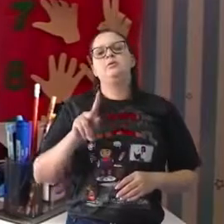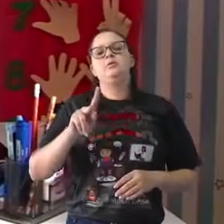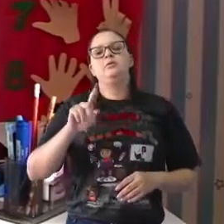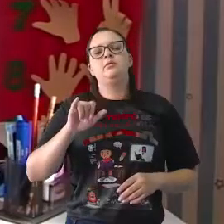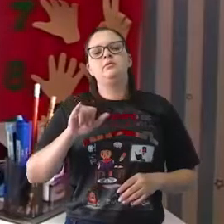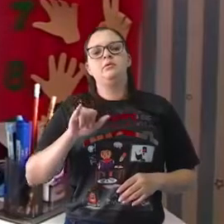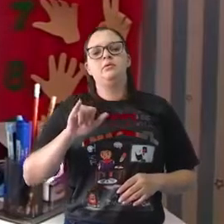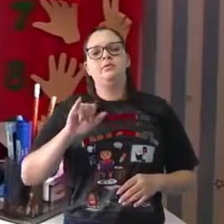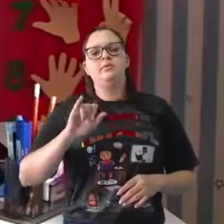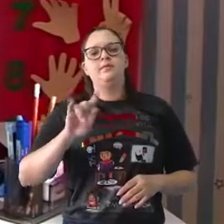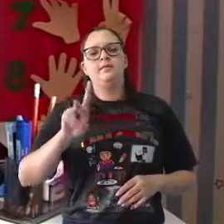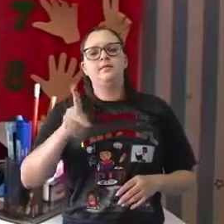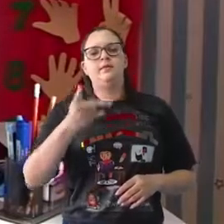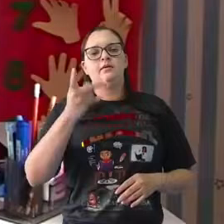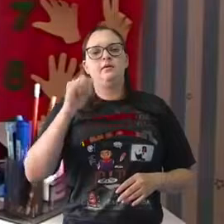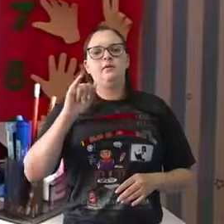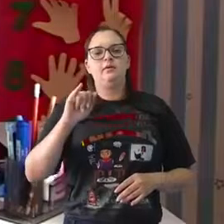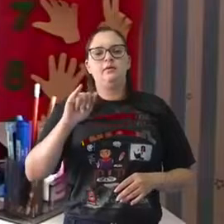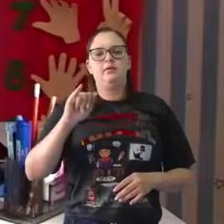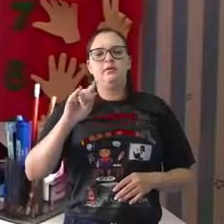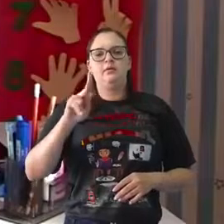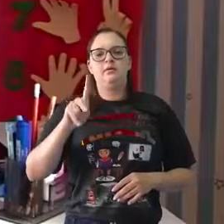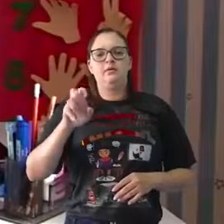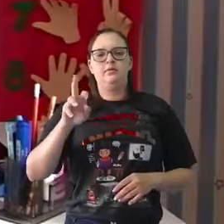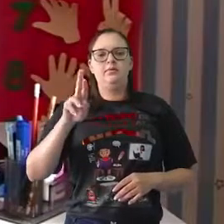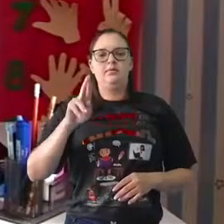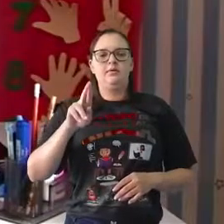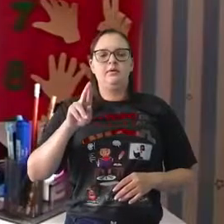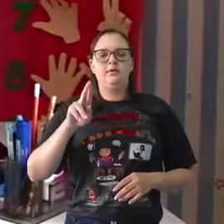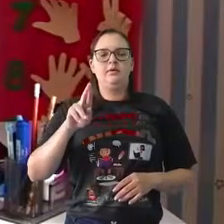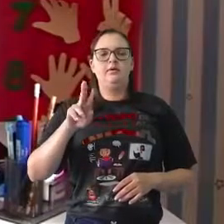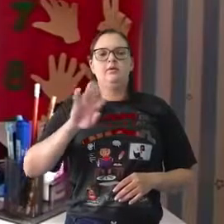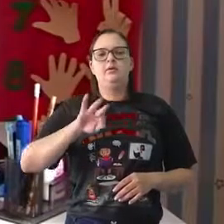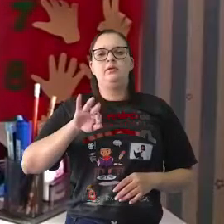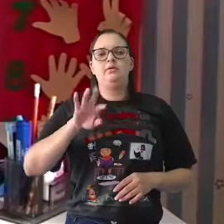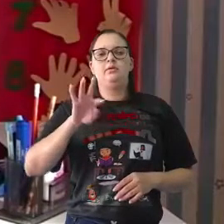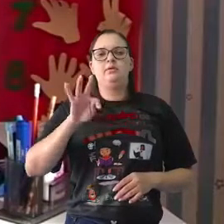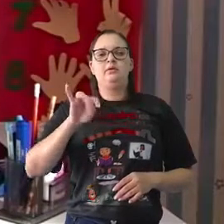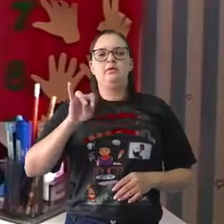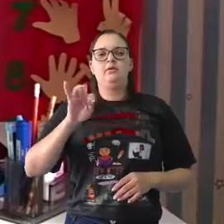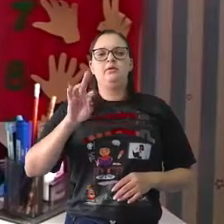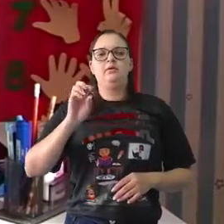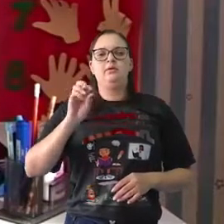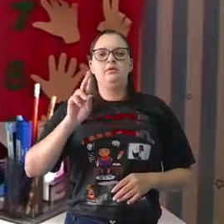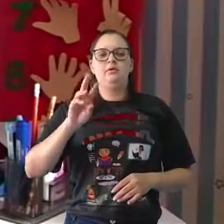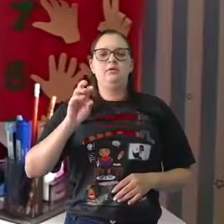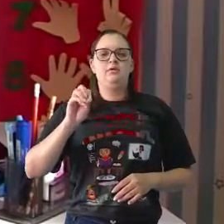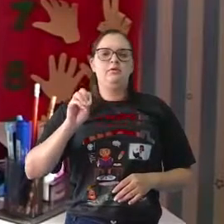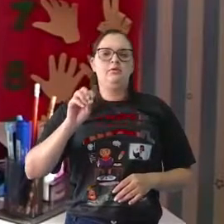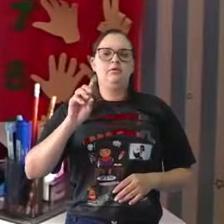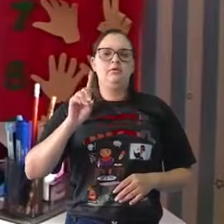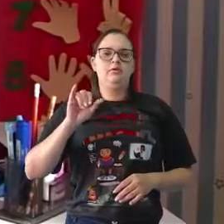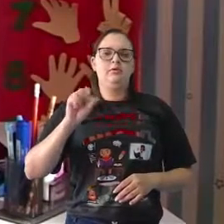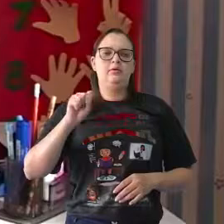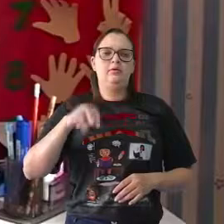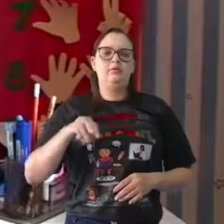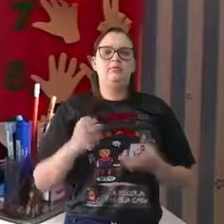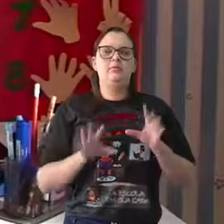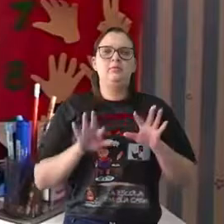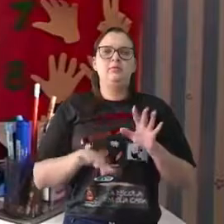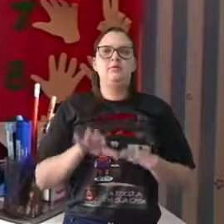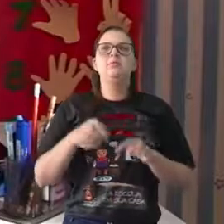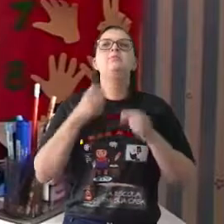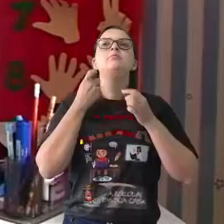né? Às vezes acontece também até de ocorrer um aumento da região do pescoço, aqui como se fosse um caroço mesmo, aí